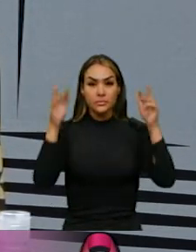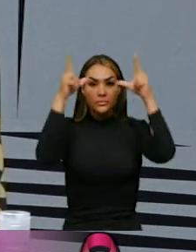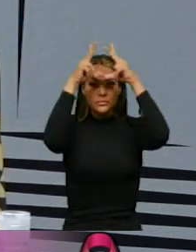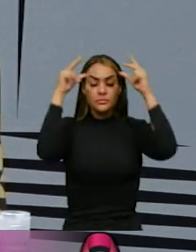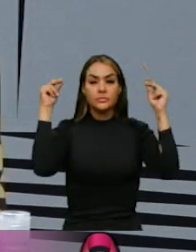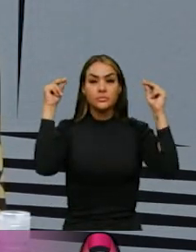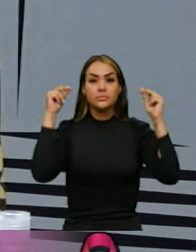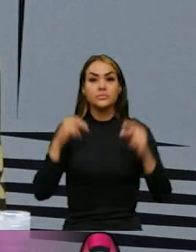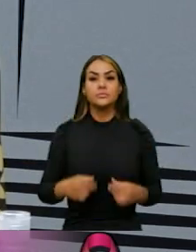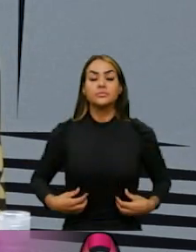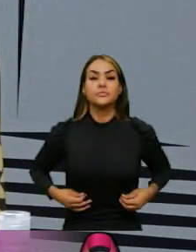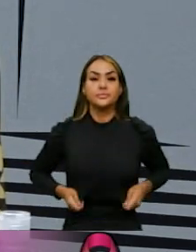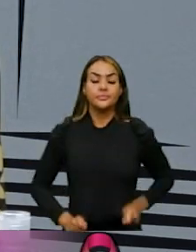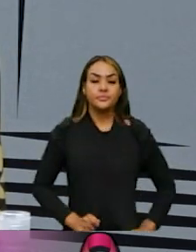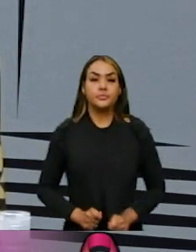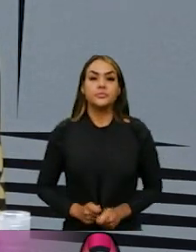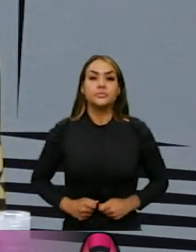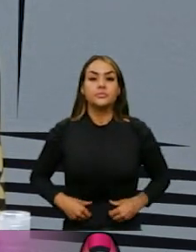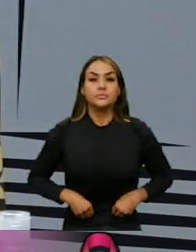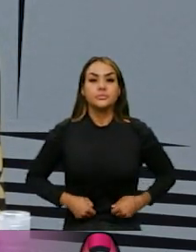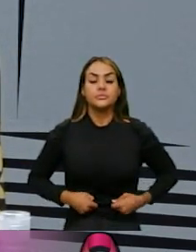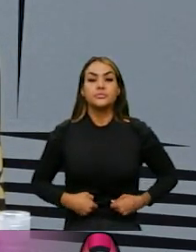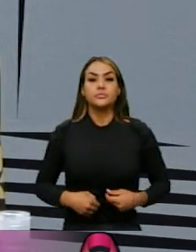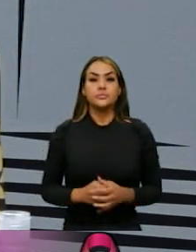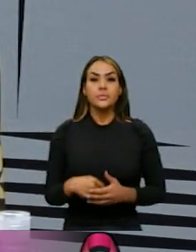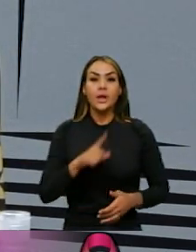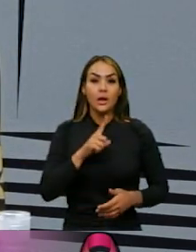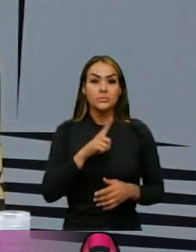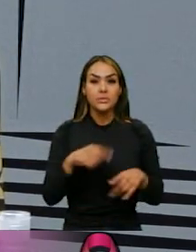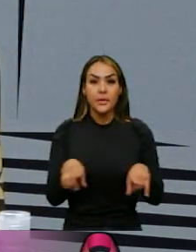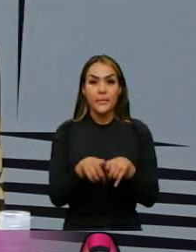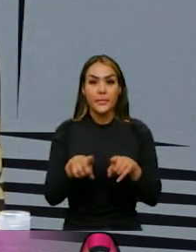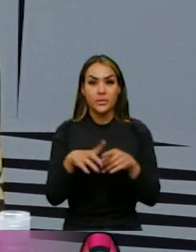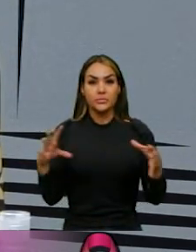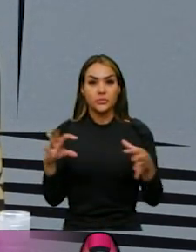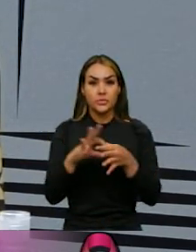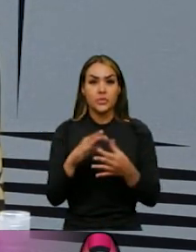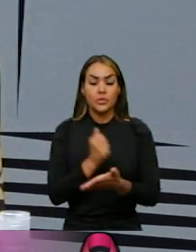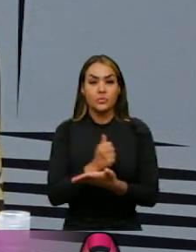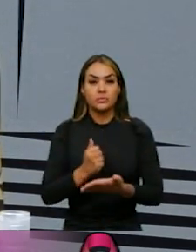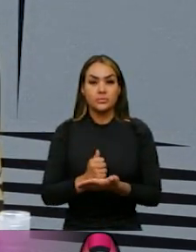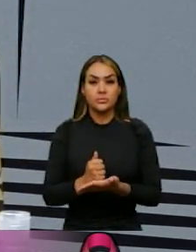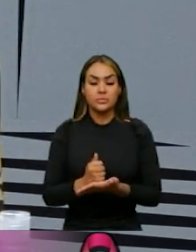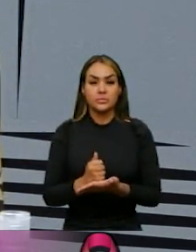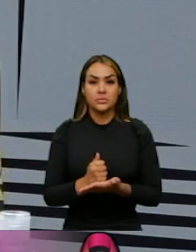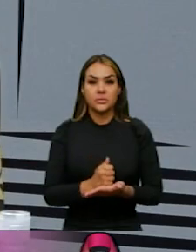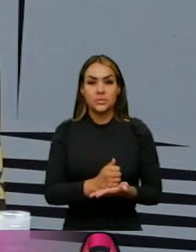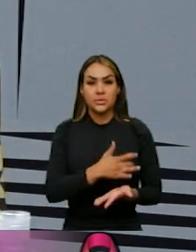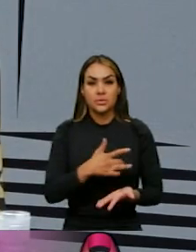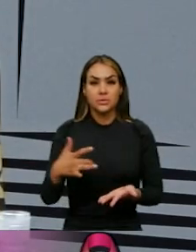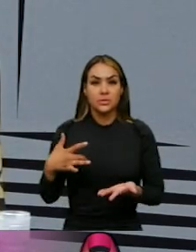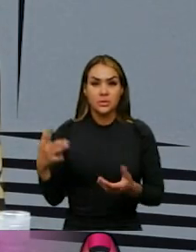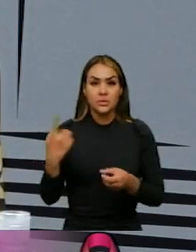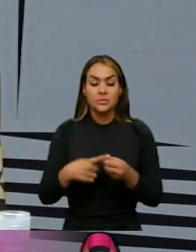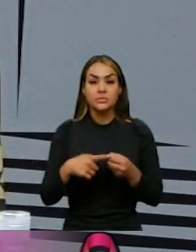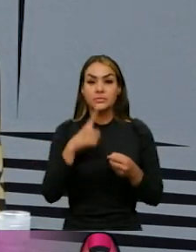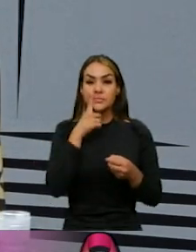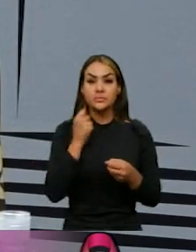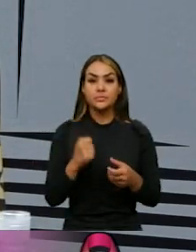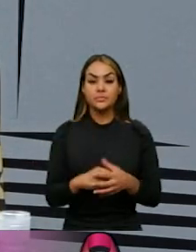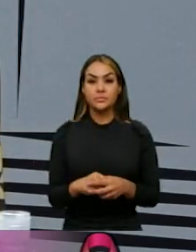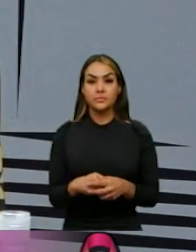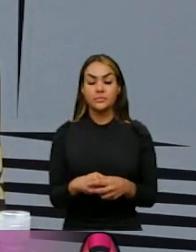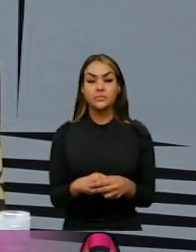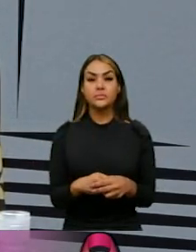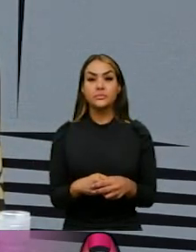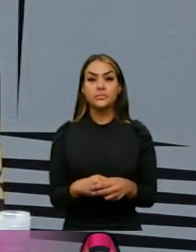municipais, abrangendo inclusive os vinculados a contrato de gestão na área da saúde no município, que deste nosso ato seja